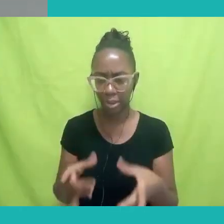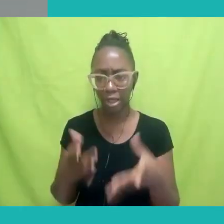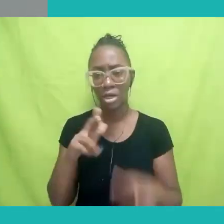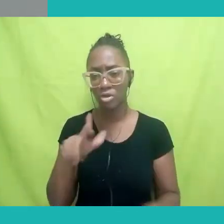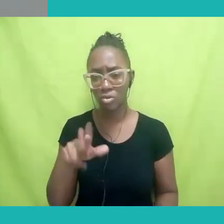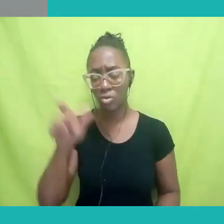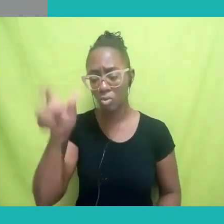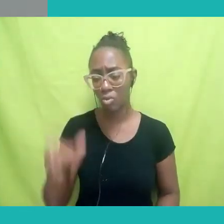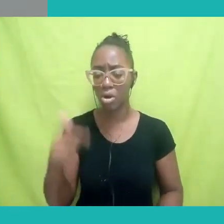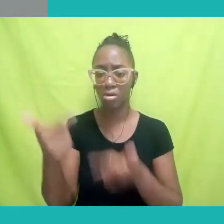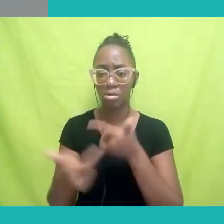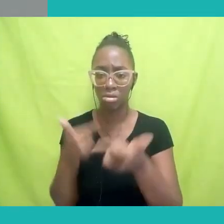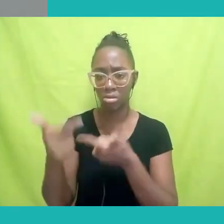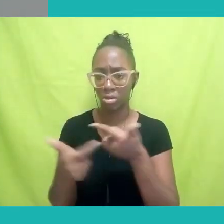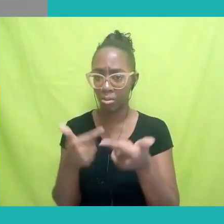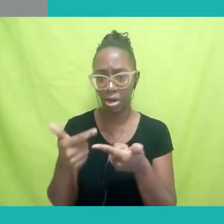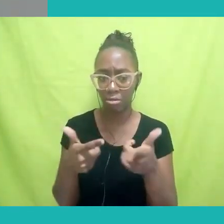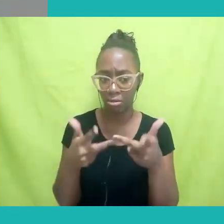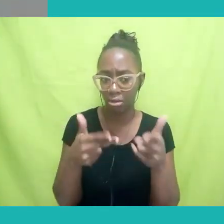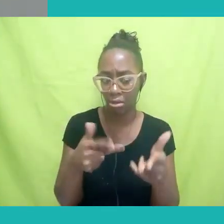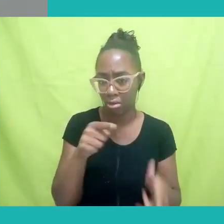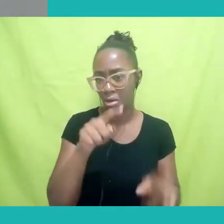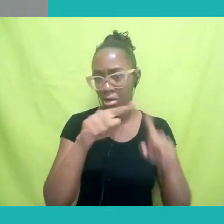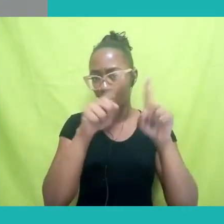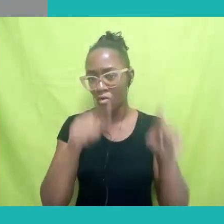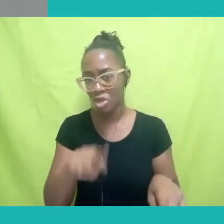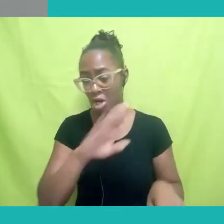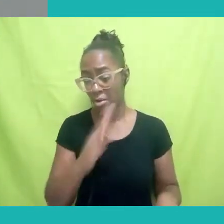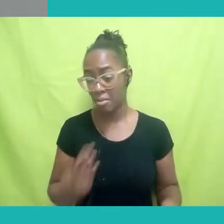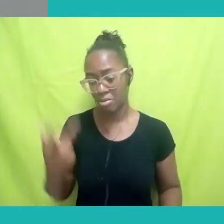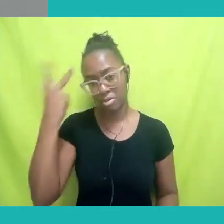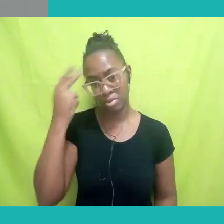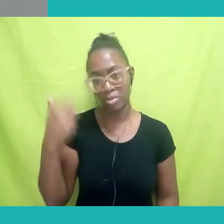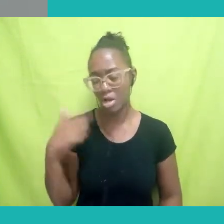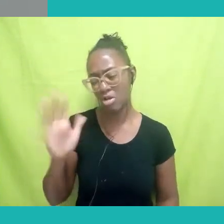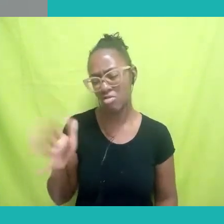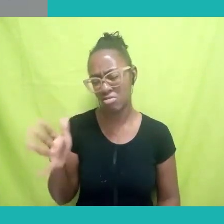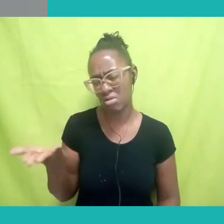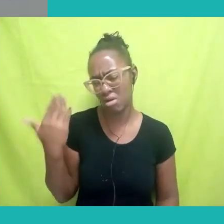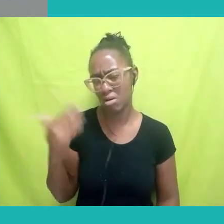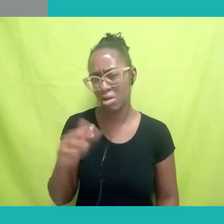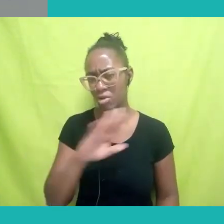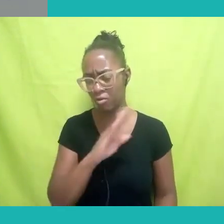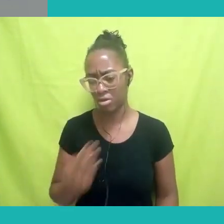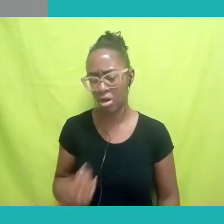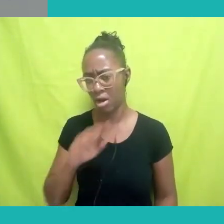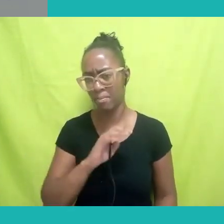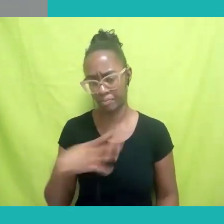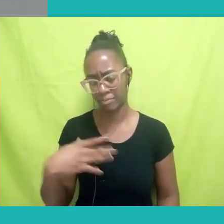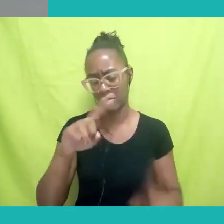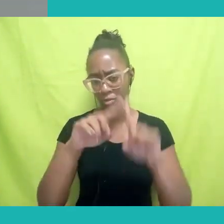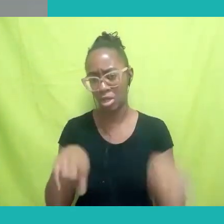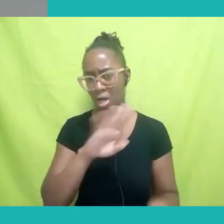trabalhador como um servidor público comum. Eu já fui servidora pública, né, Secretaria do Estado,